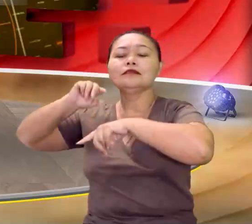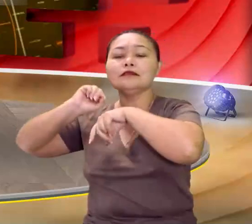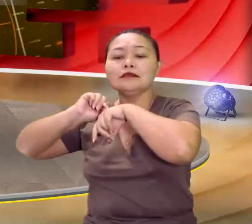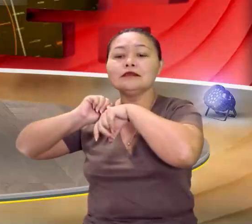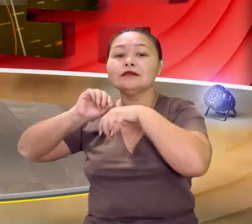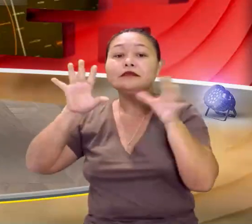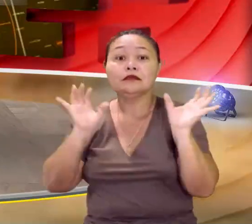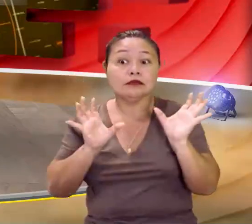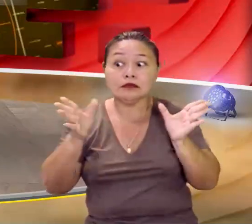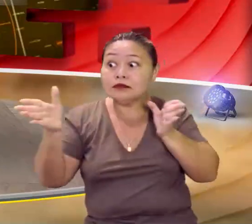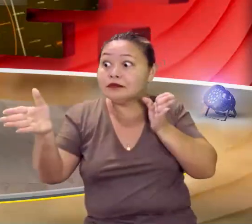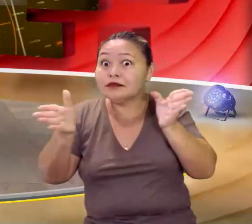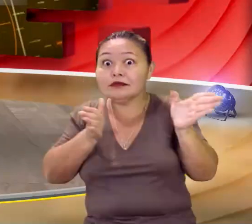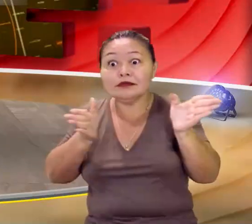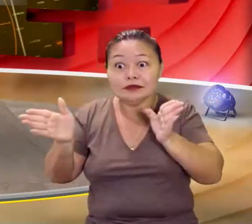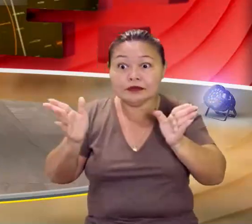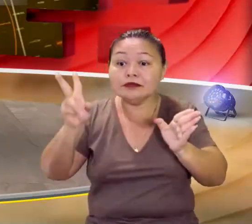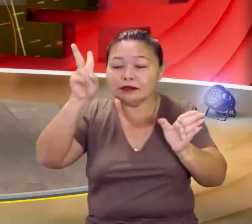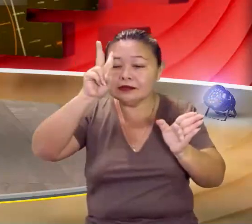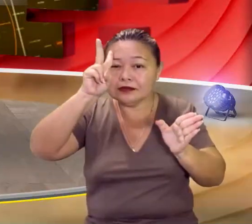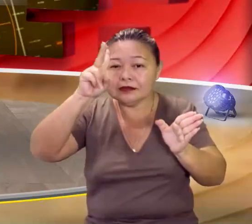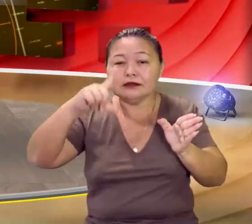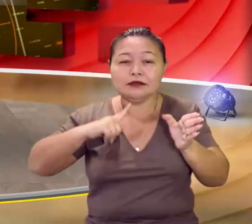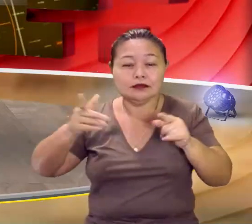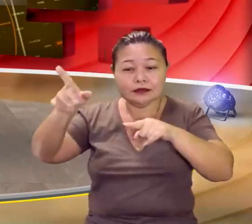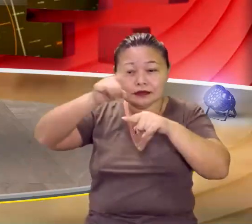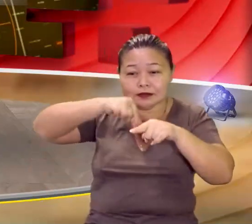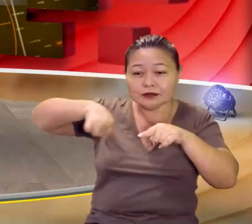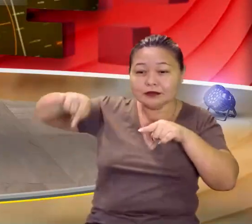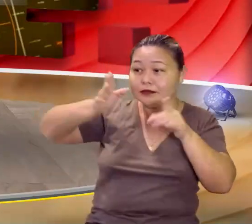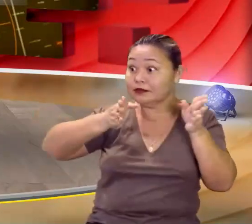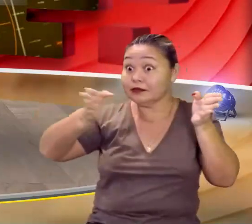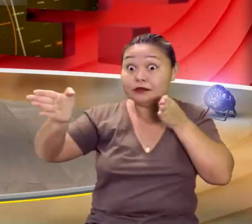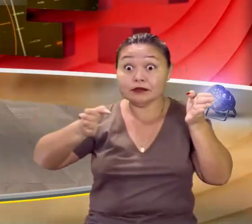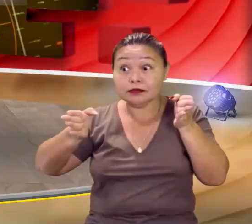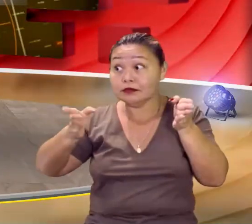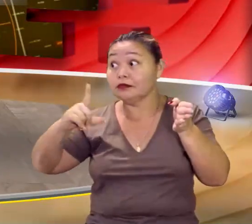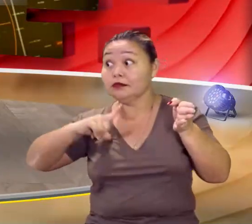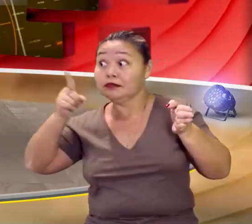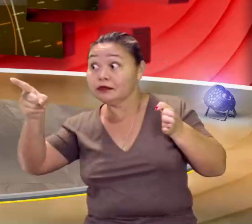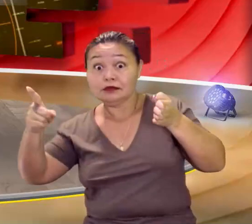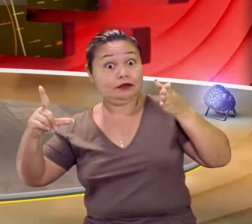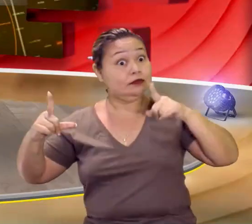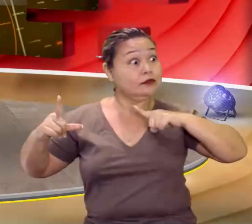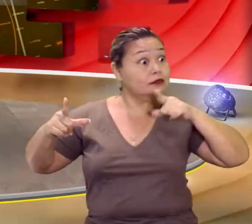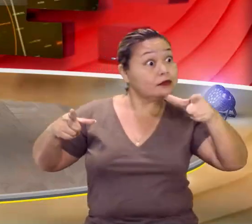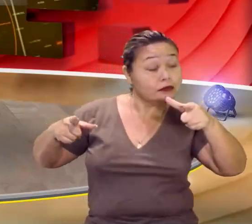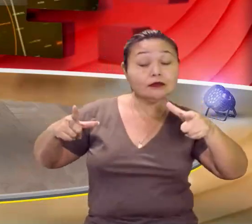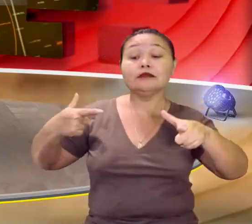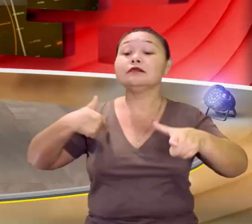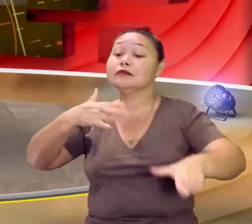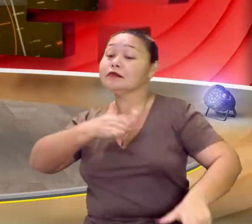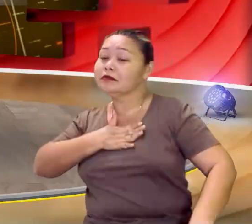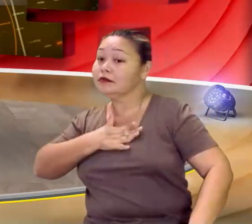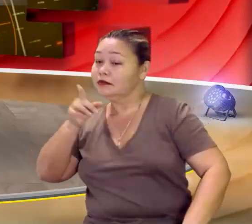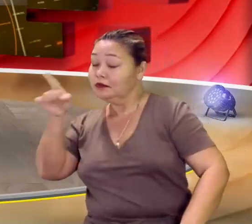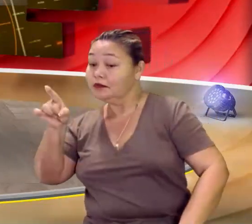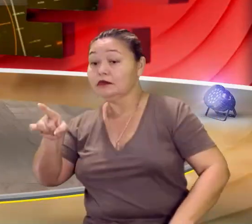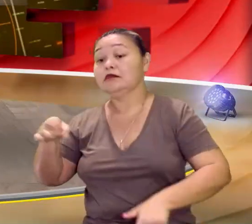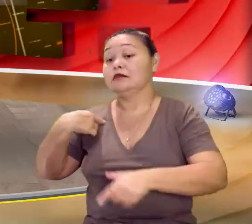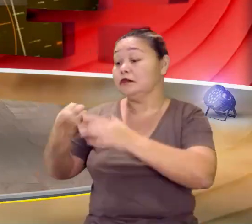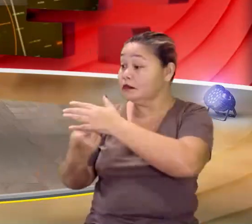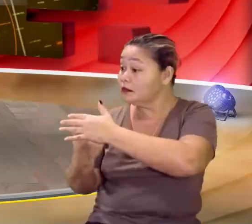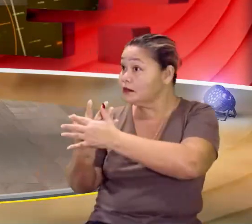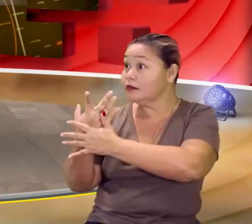a interseção? Isso. Vocês lembram que aqui no meio existia a parte comum? O igual. Né? Que gosta de um, que planta